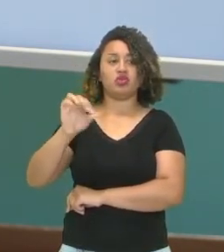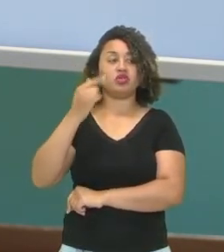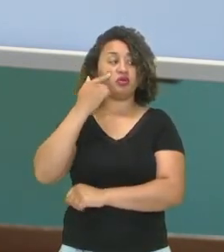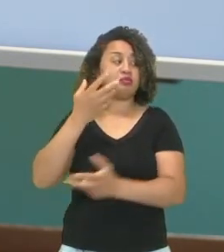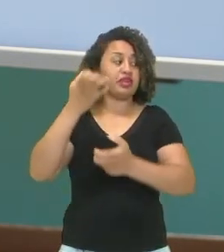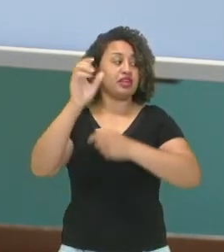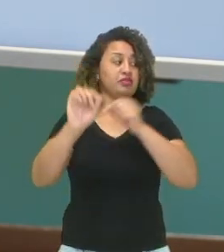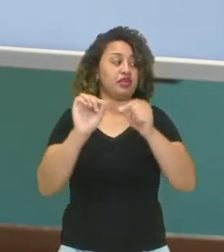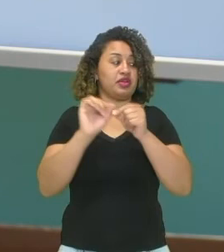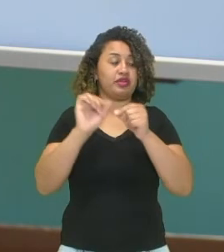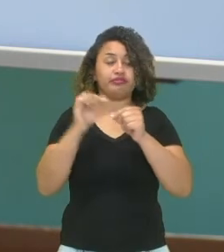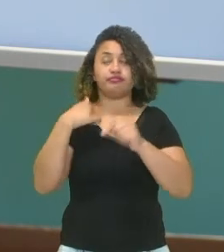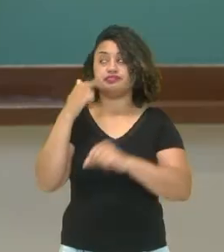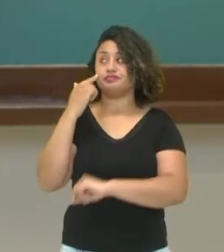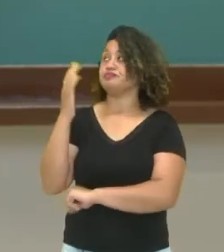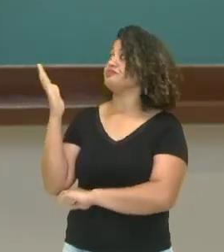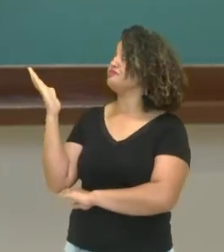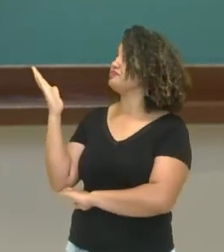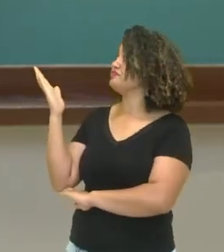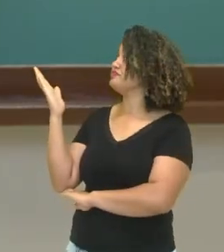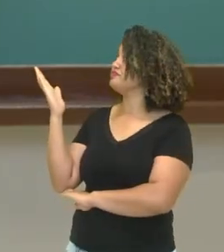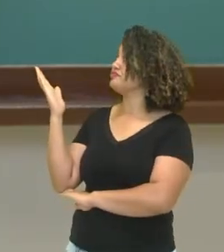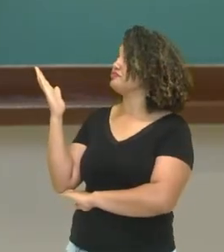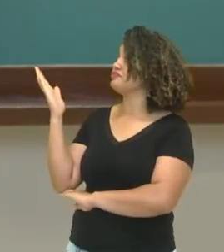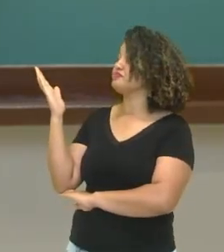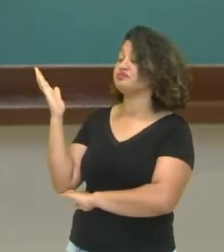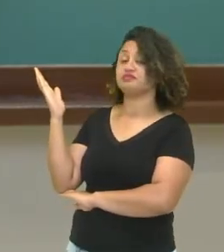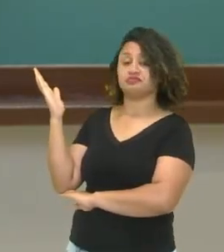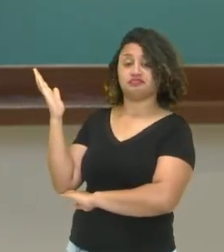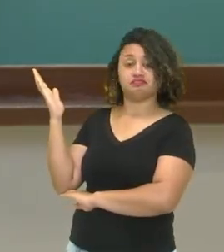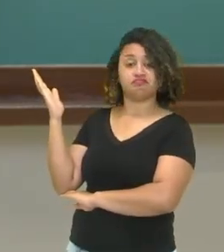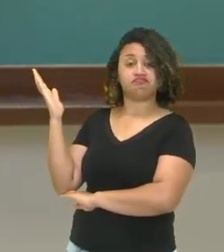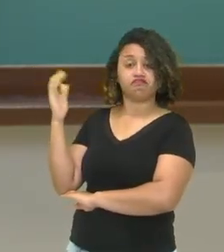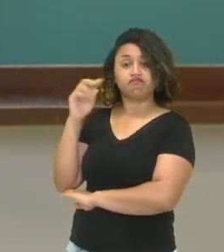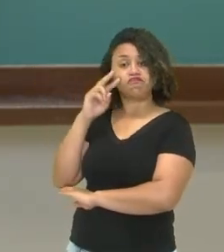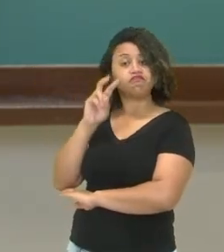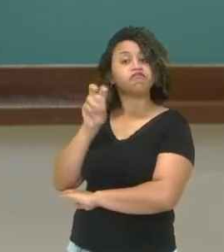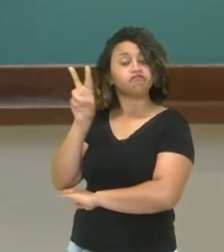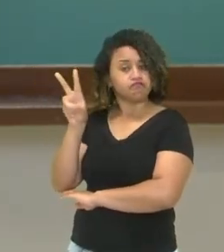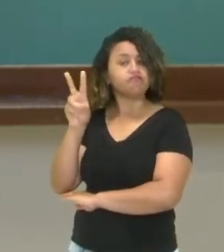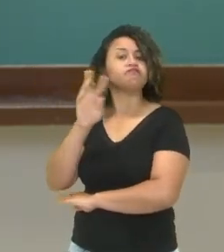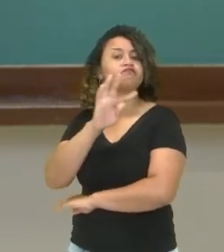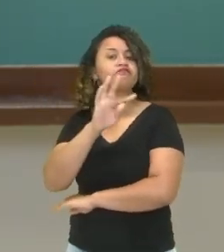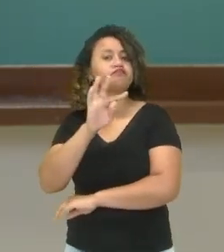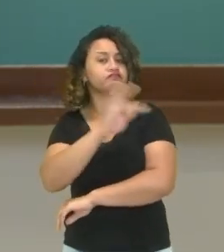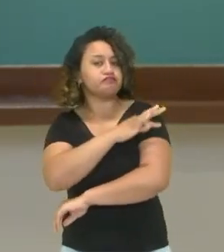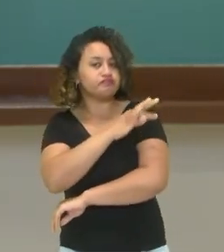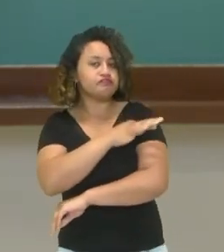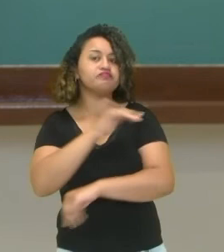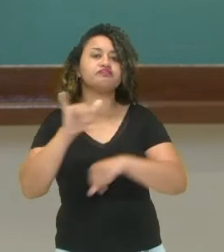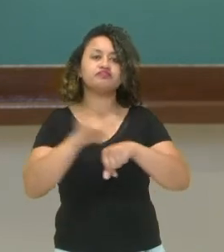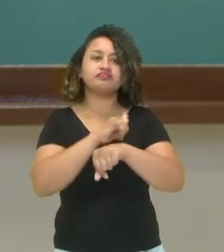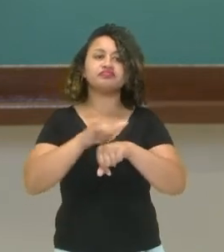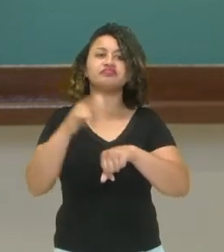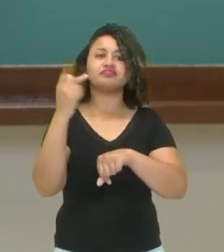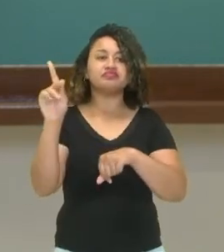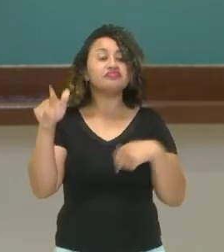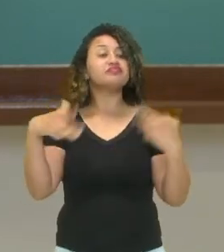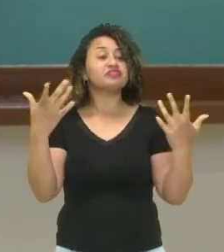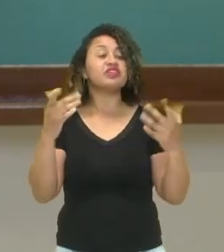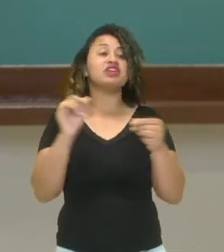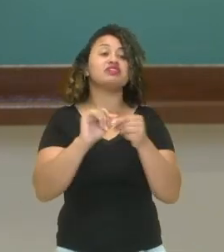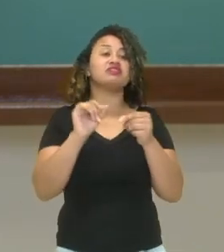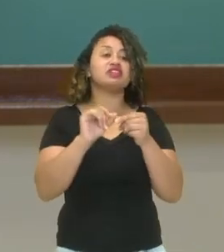de técnica para nenhum francês ou para nenhum inglês pré-rafaelita. O cara é bom, tá? Então, no início da sua carreira, realizava